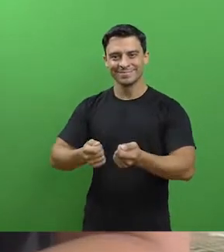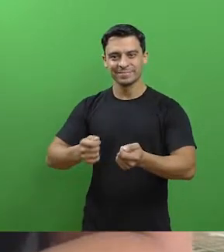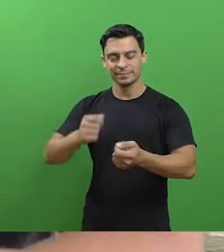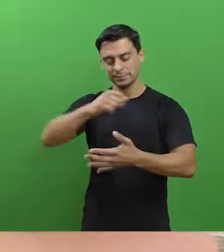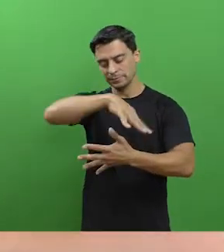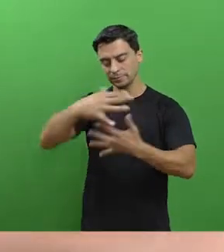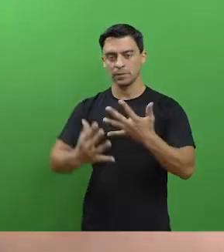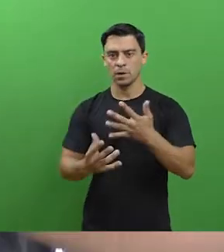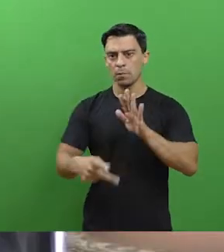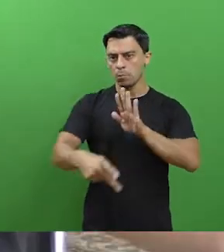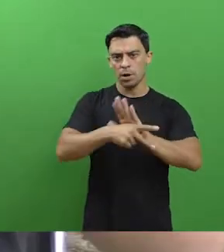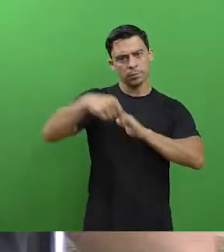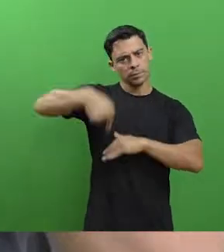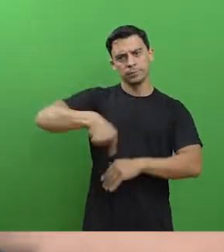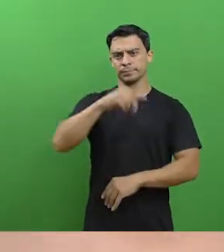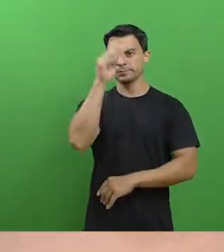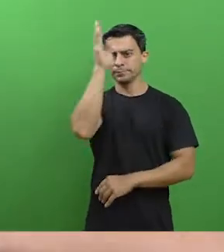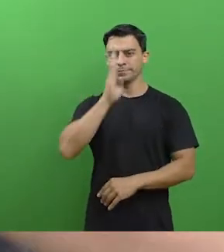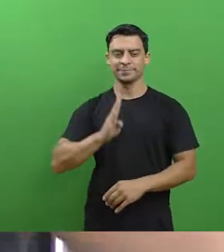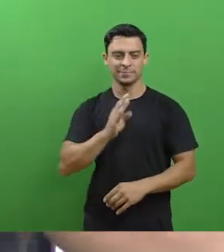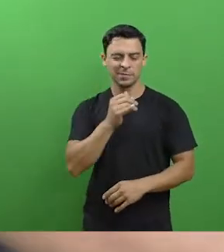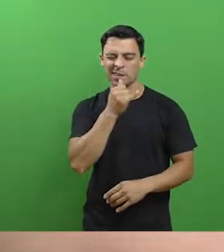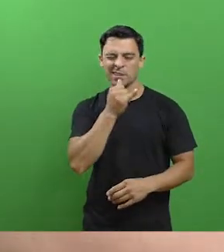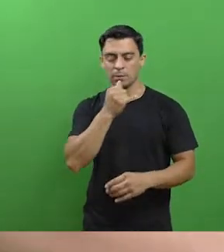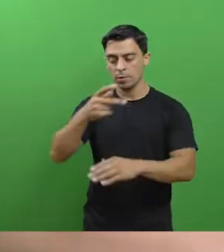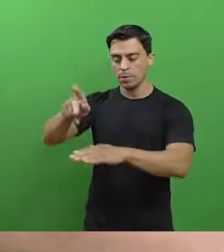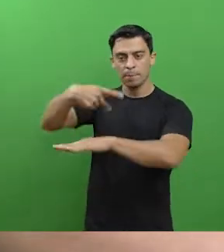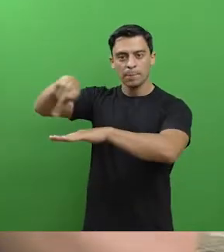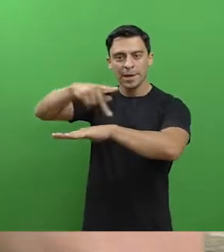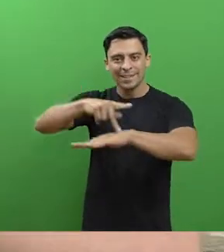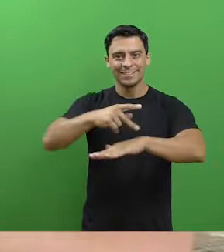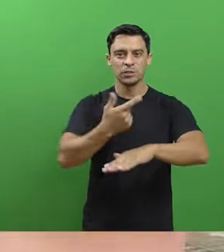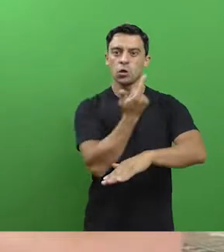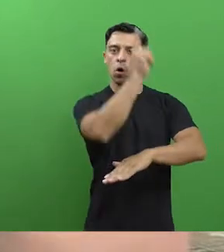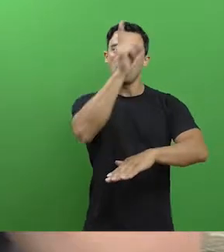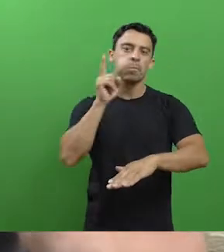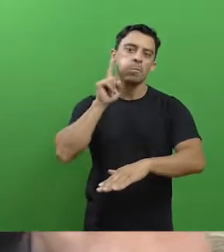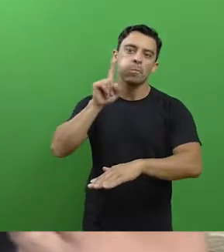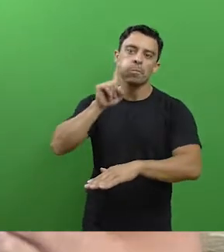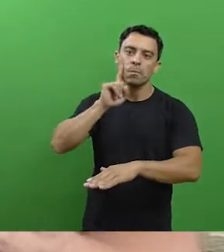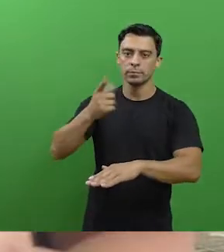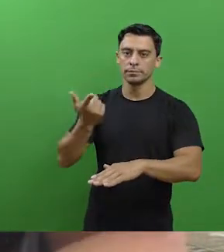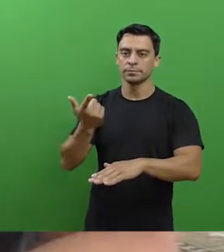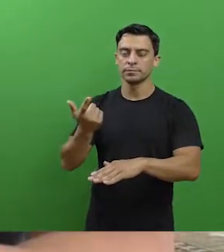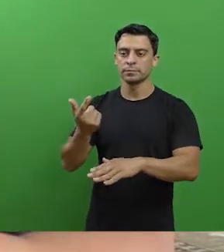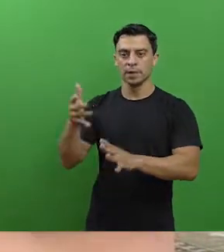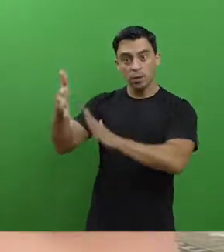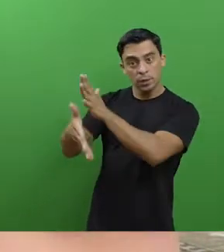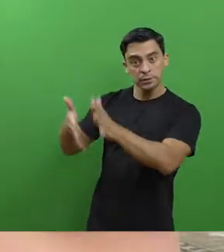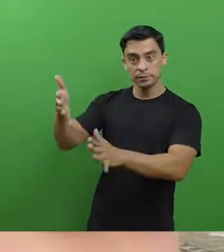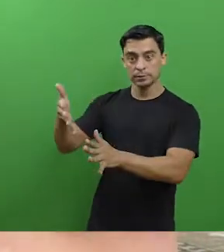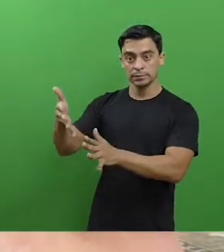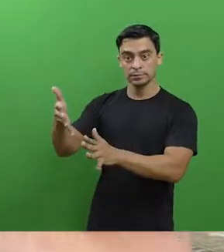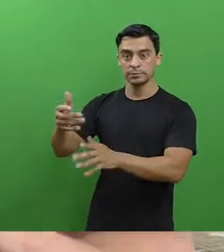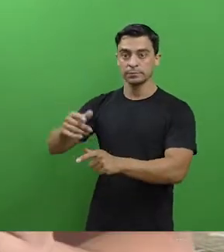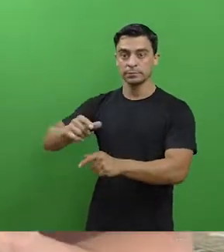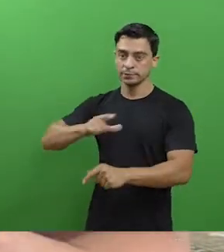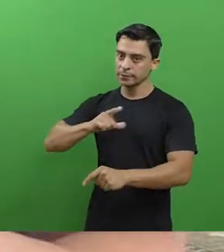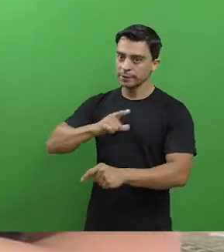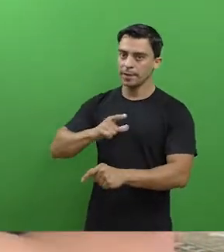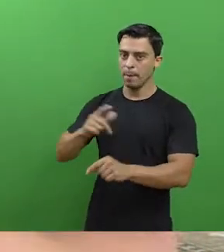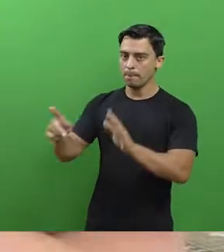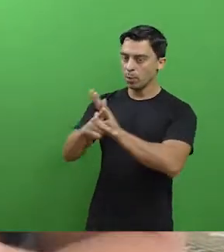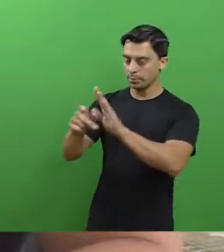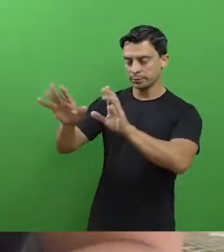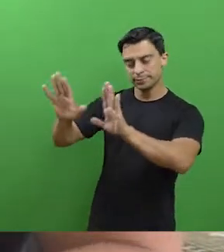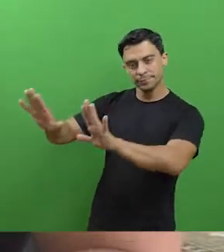Brasil. Por exemplo, em outros países, Estados Unidos e em outros países, também tem a língua de sinais, só que a língua de sinais da região, ou